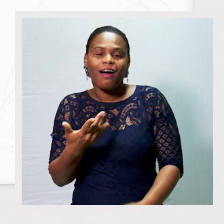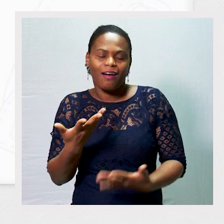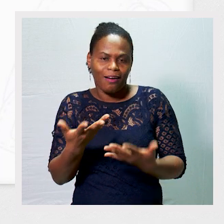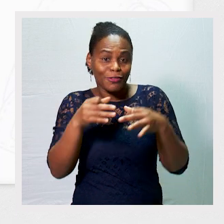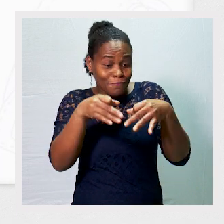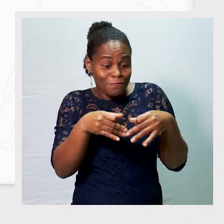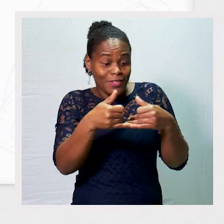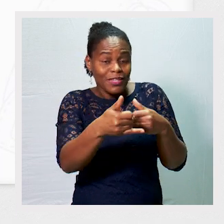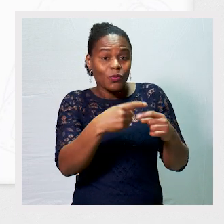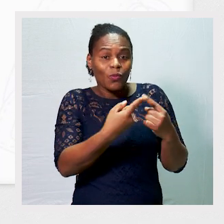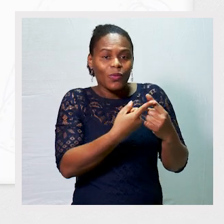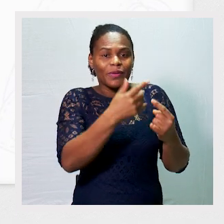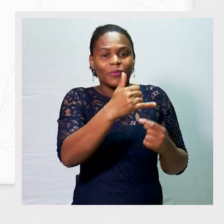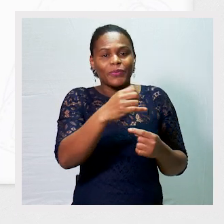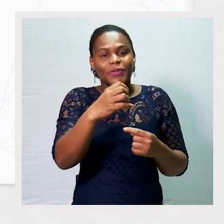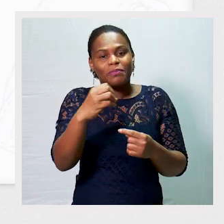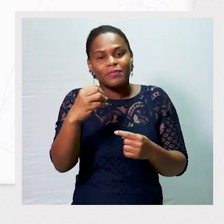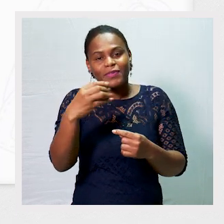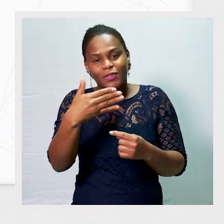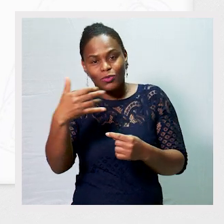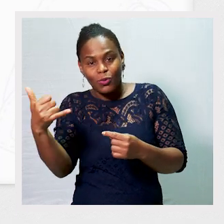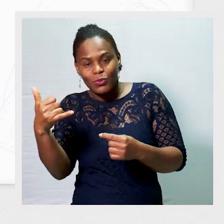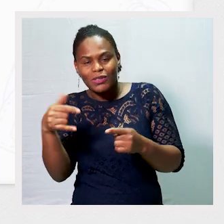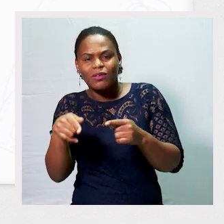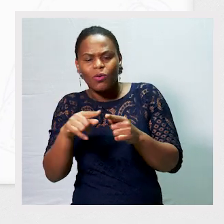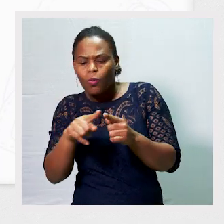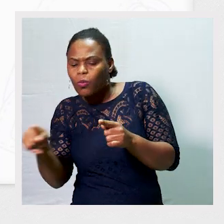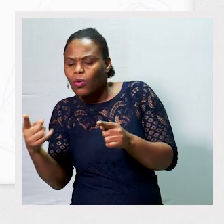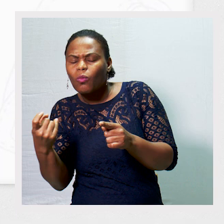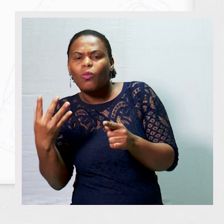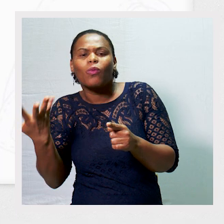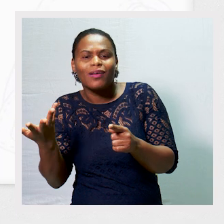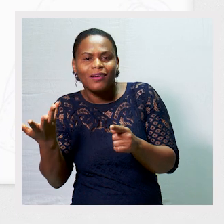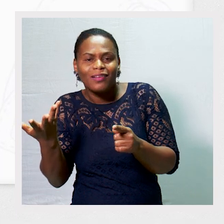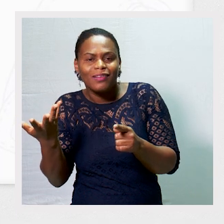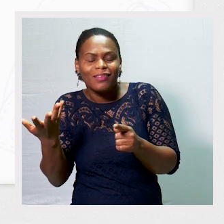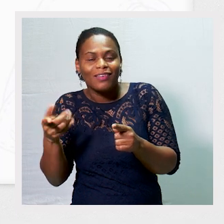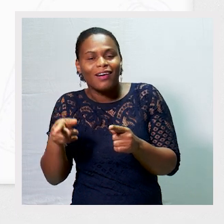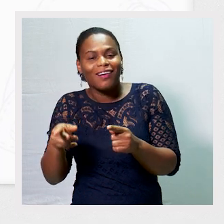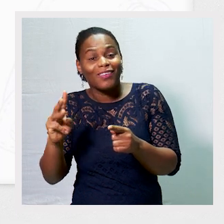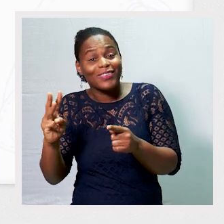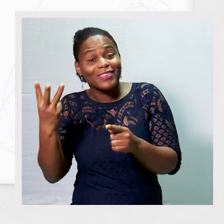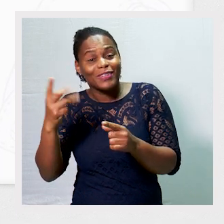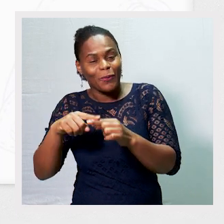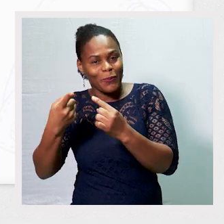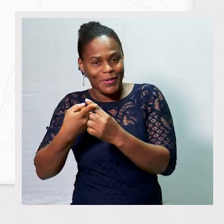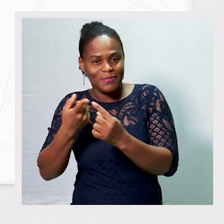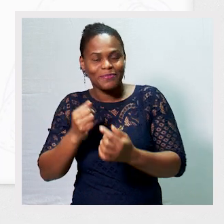2010. E, finalmente, em 2012, frequentava o